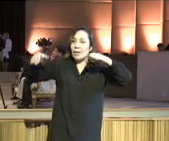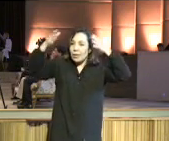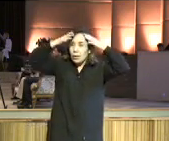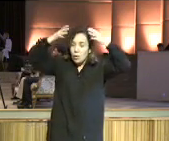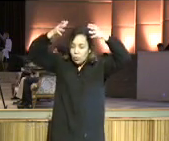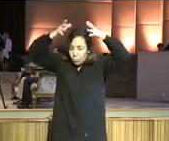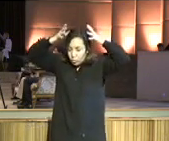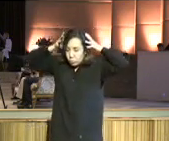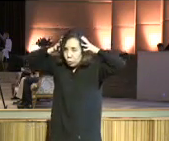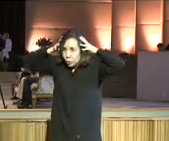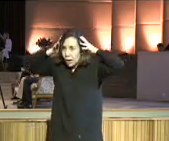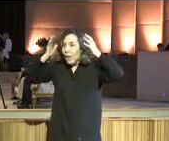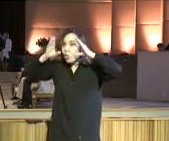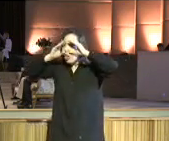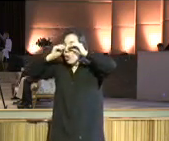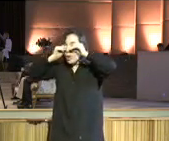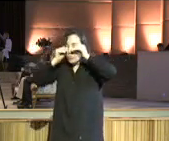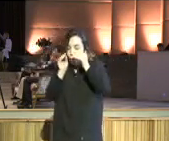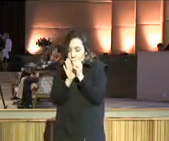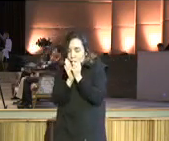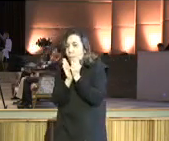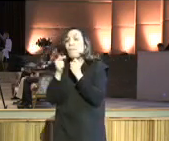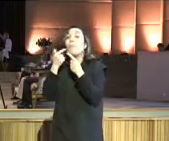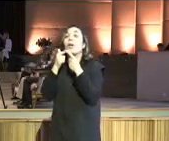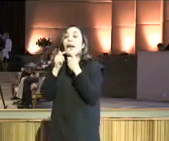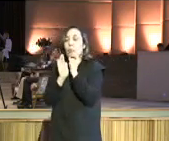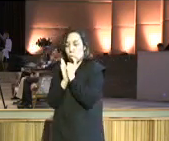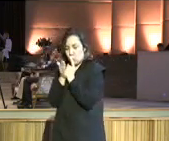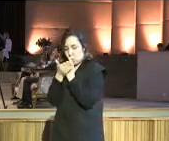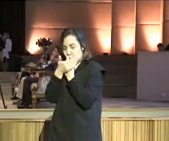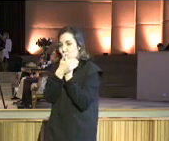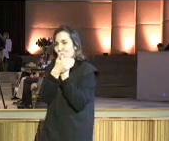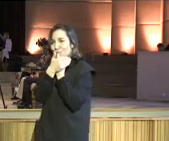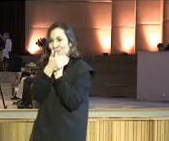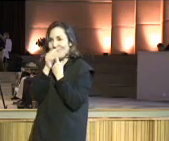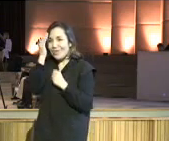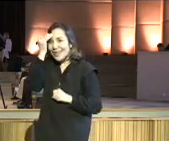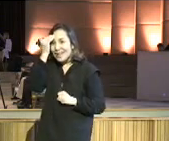Não tinha jeito de rei, de jeito nenhum.